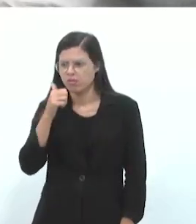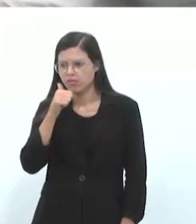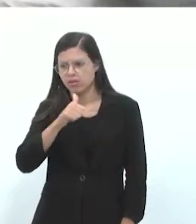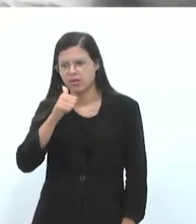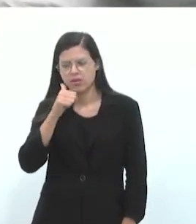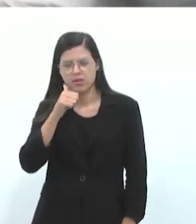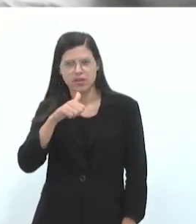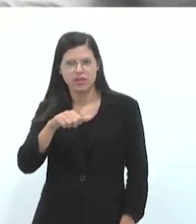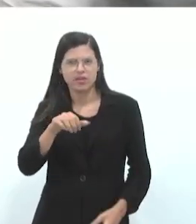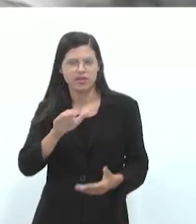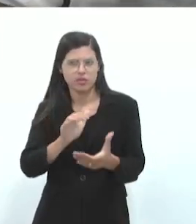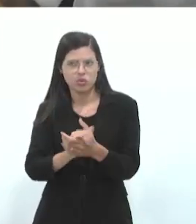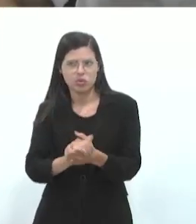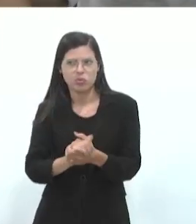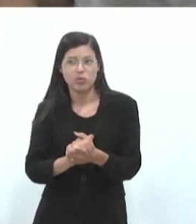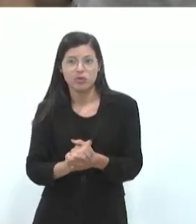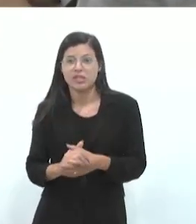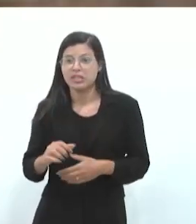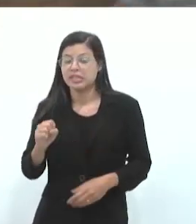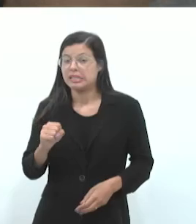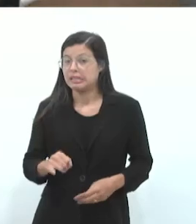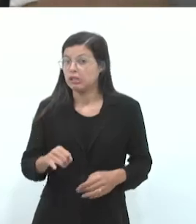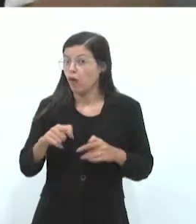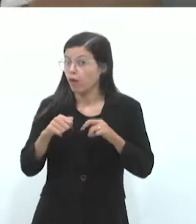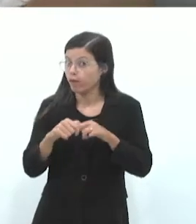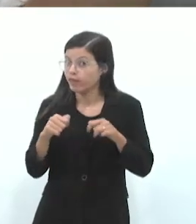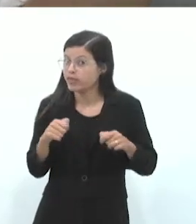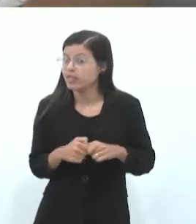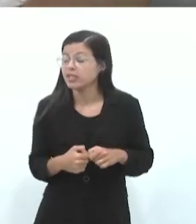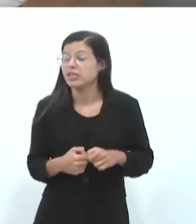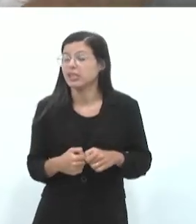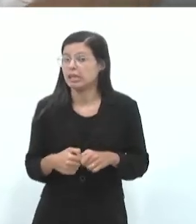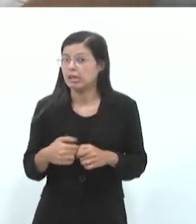de mim, se não faço, ganho uma emenda supressiva